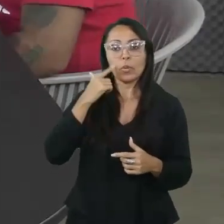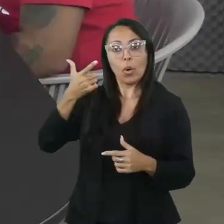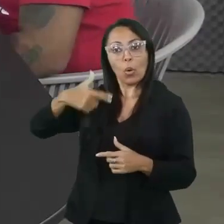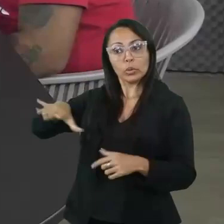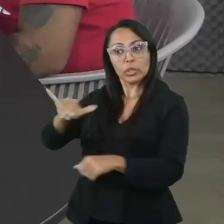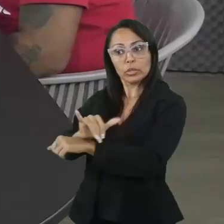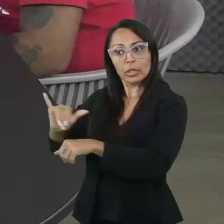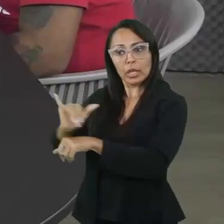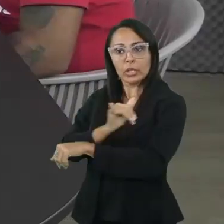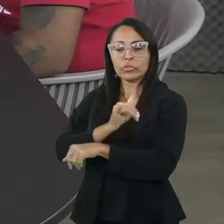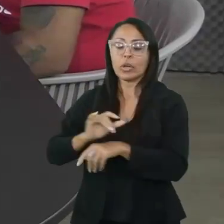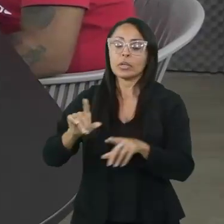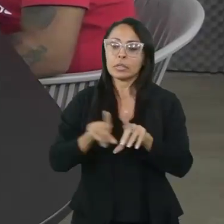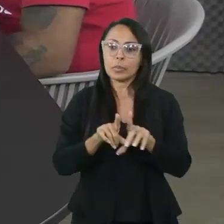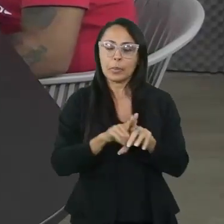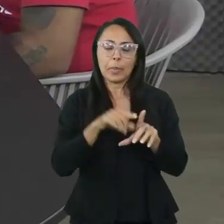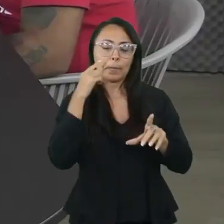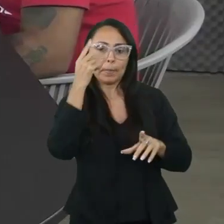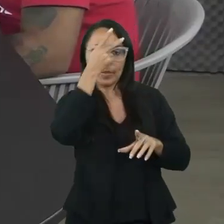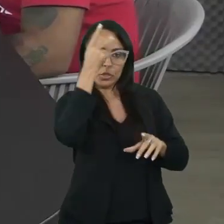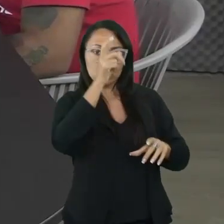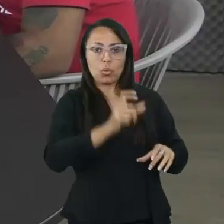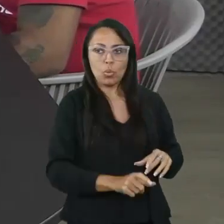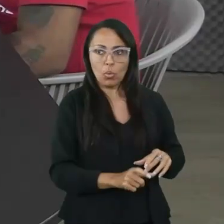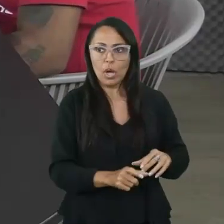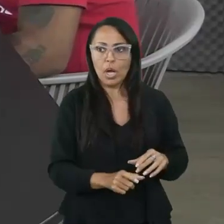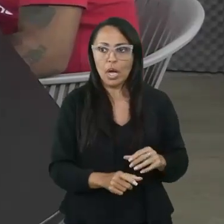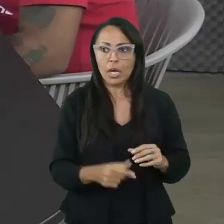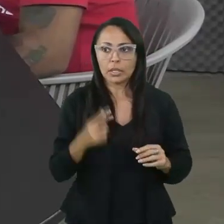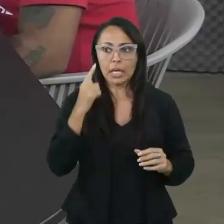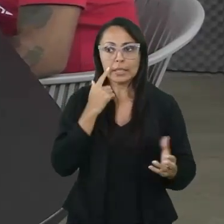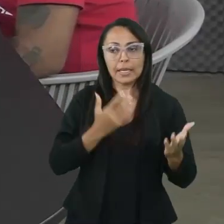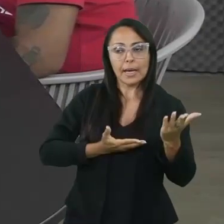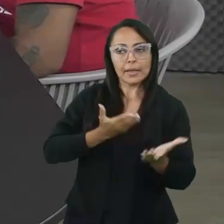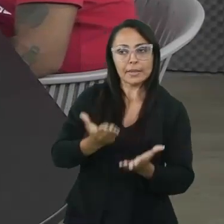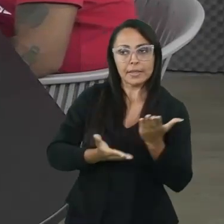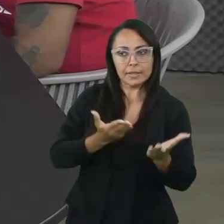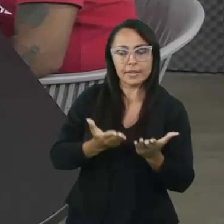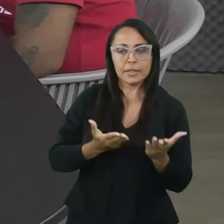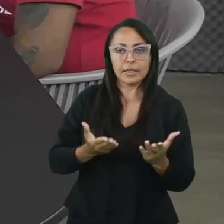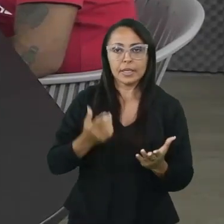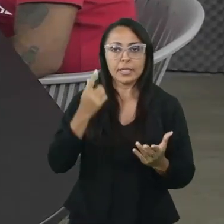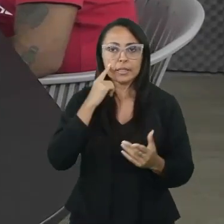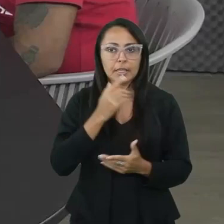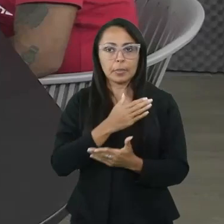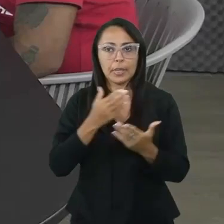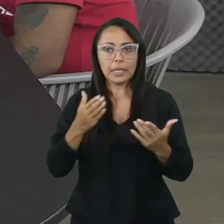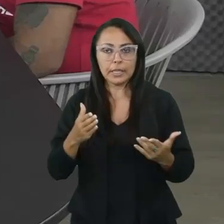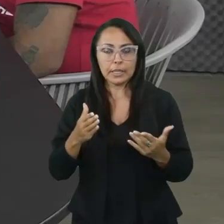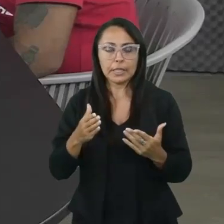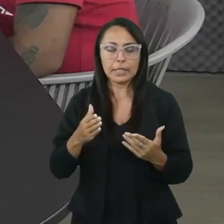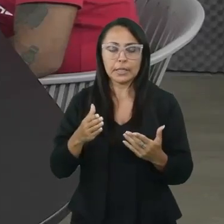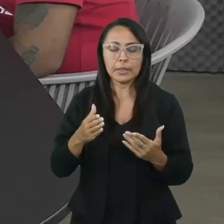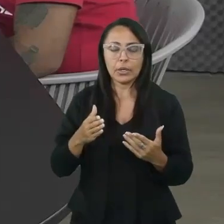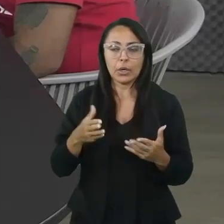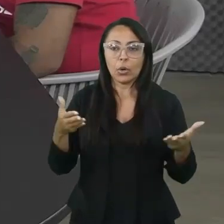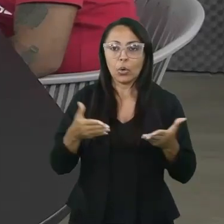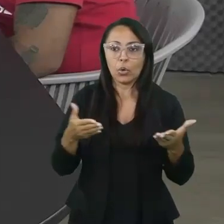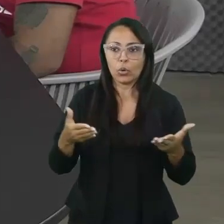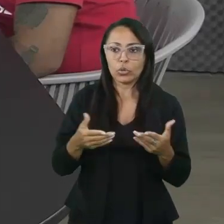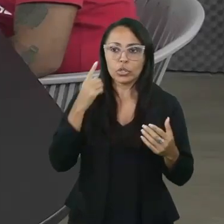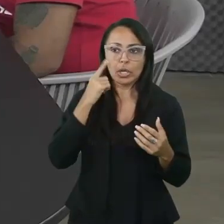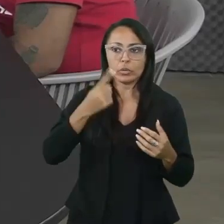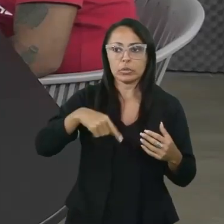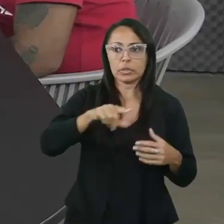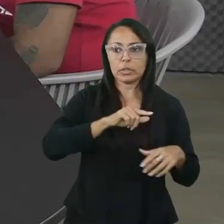Camões ali ele é pro pessoal atende o pessoal da Brasília. isso. Eu atualmente eu trabalho no Luiz de Camões,